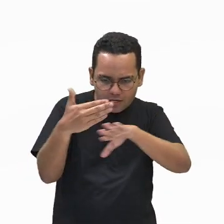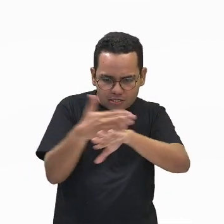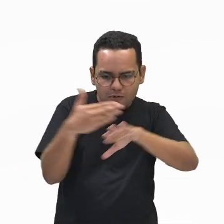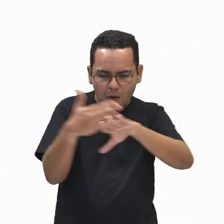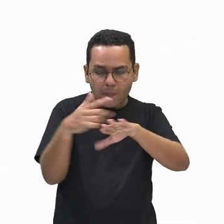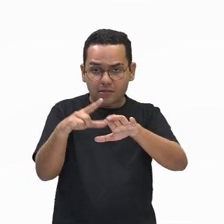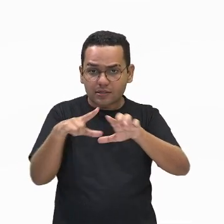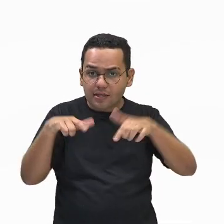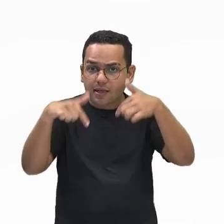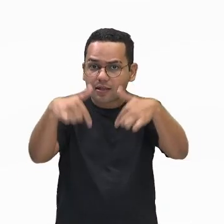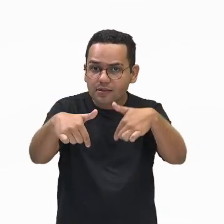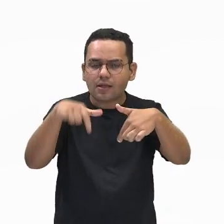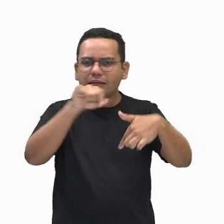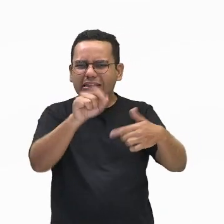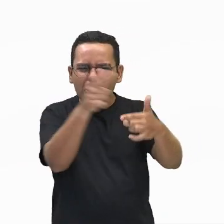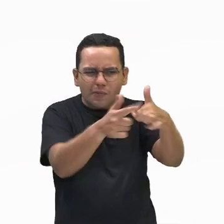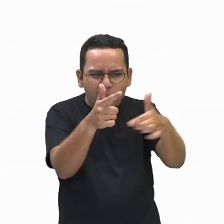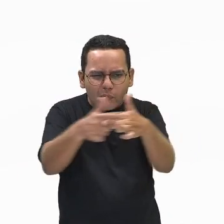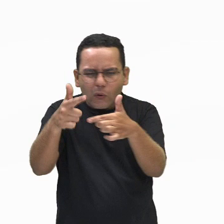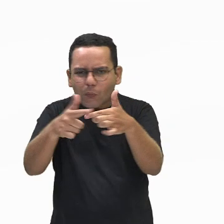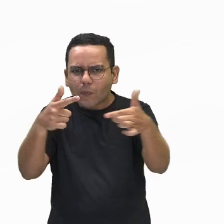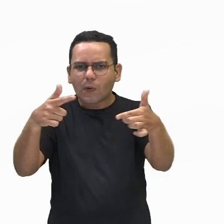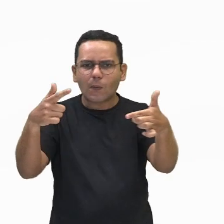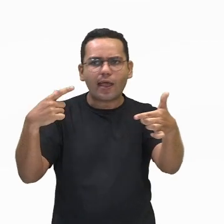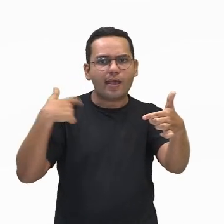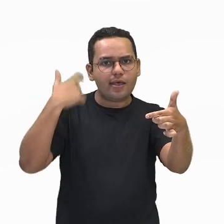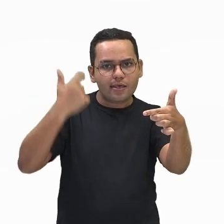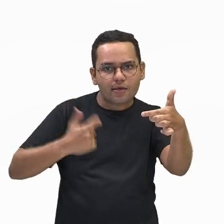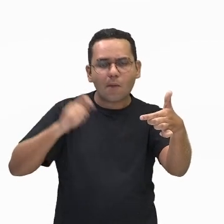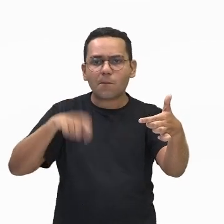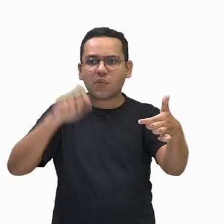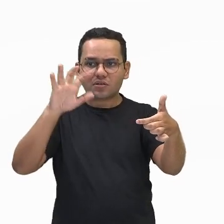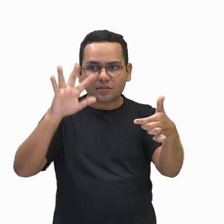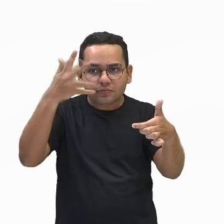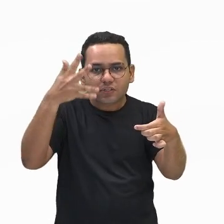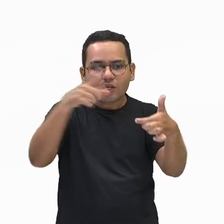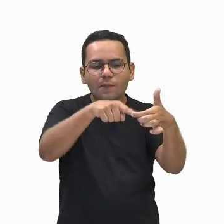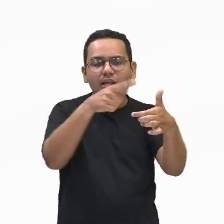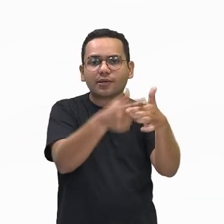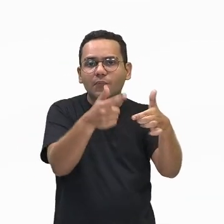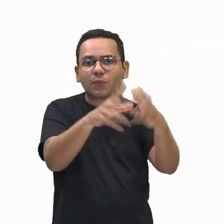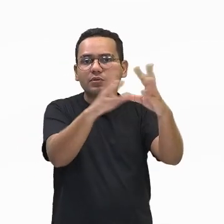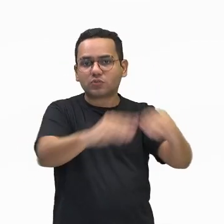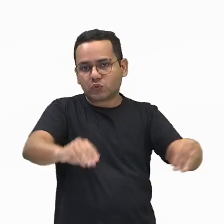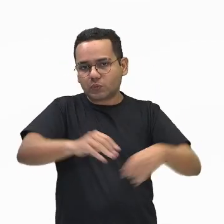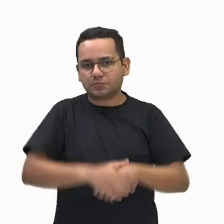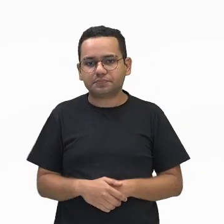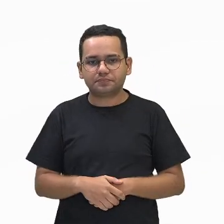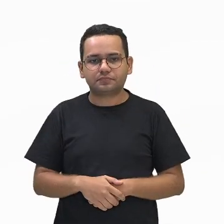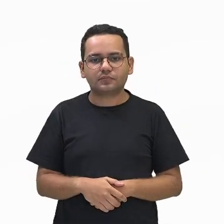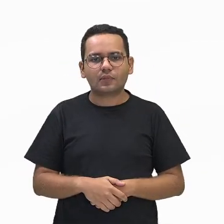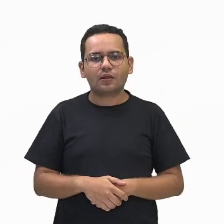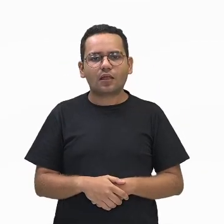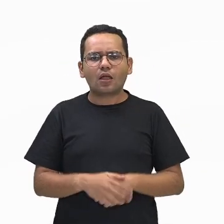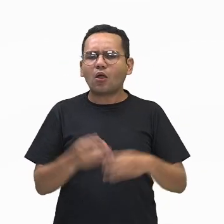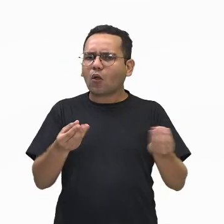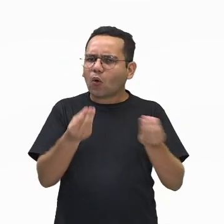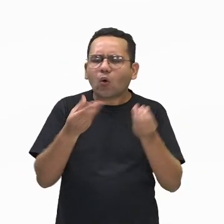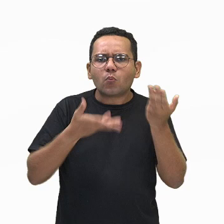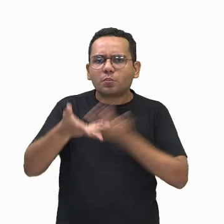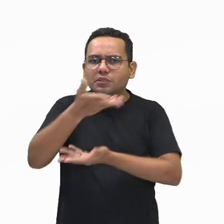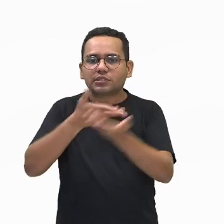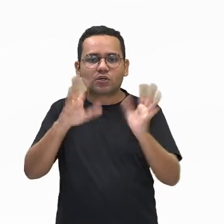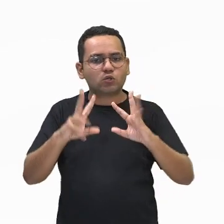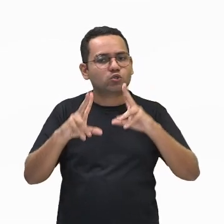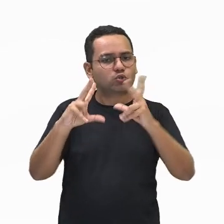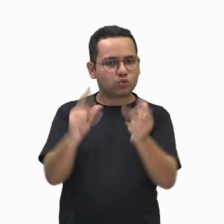na solução das adversidades que o afligem. Com o engajamento de todos, é possível pensar ações